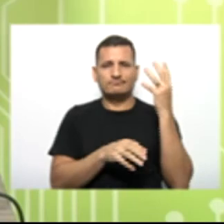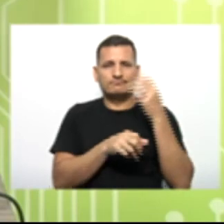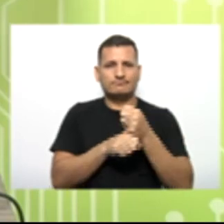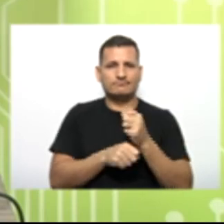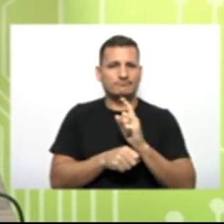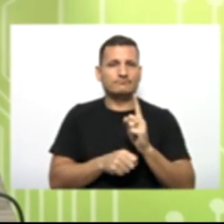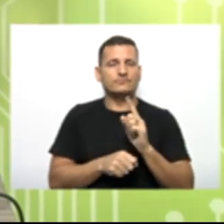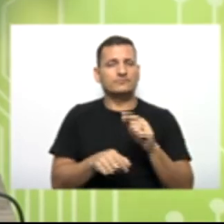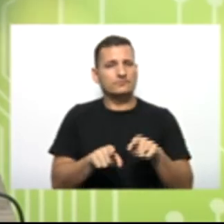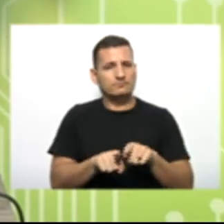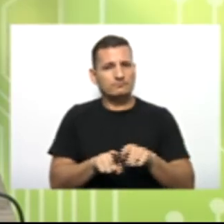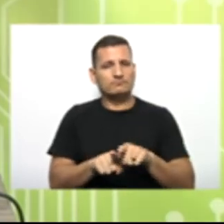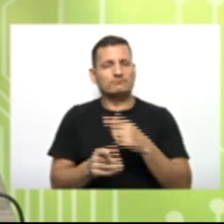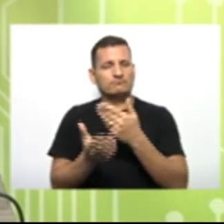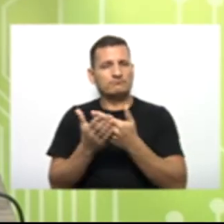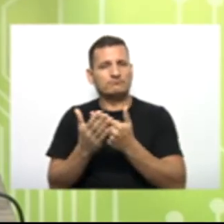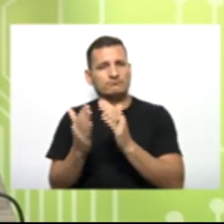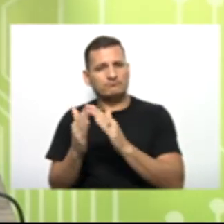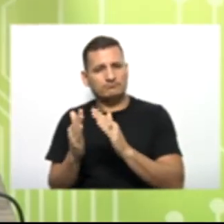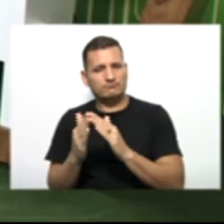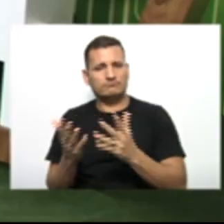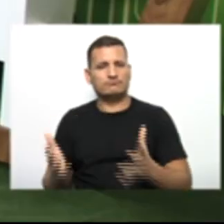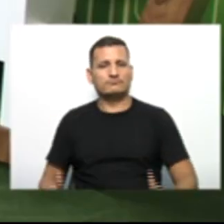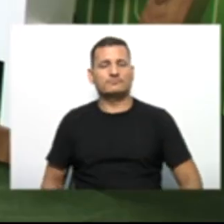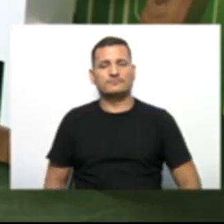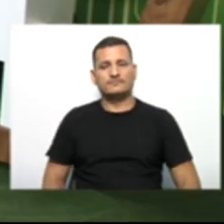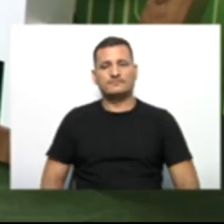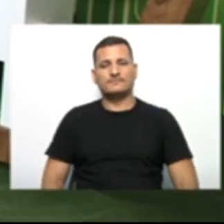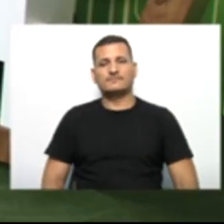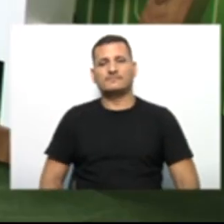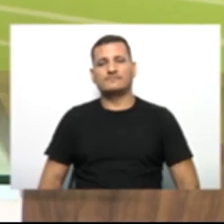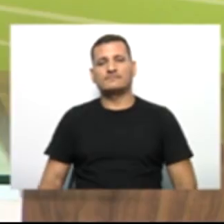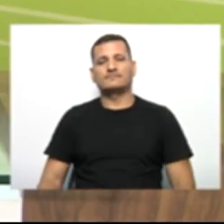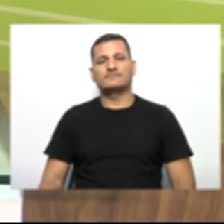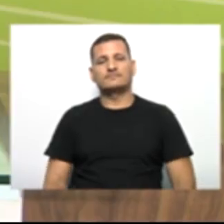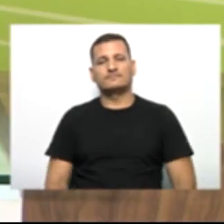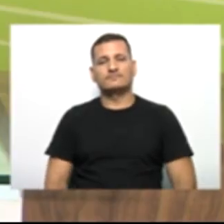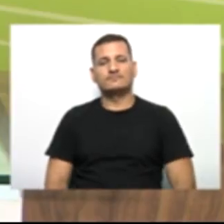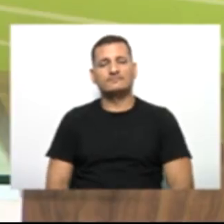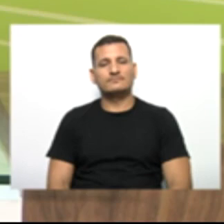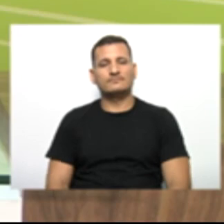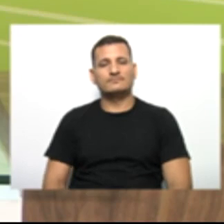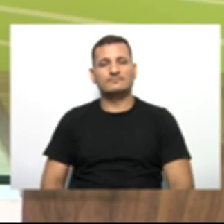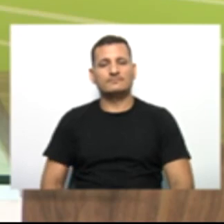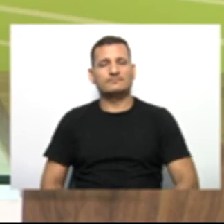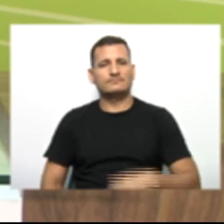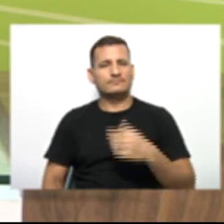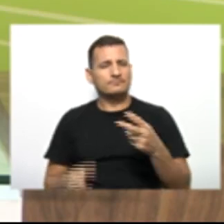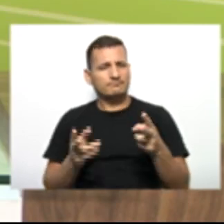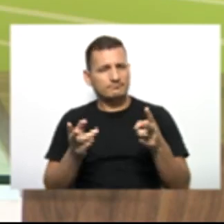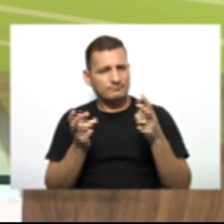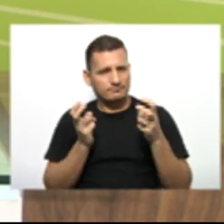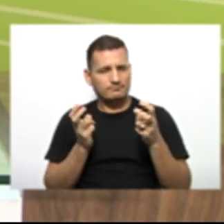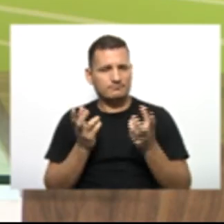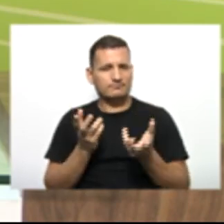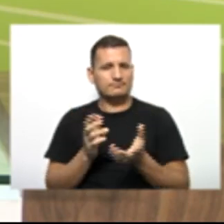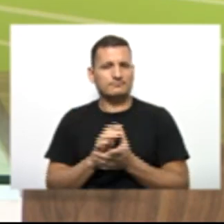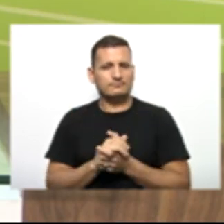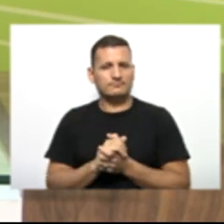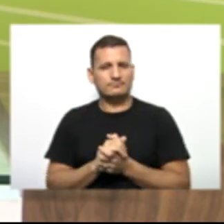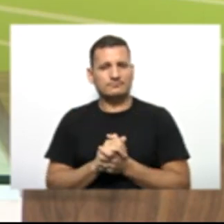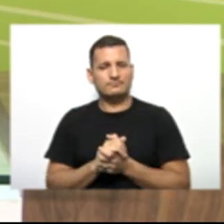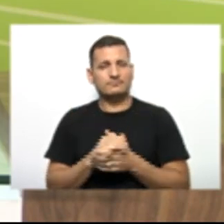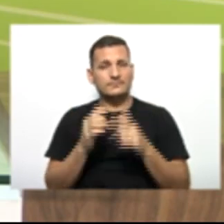conseguido estudar em casa. Professor Luiz, quer dar uma palavrinha final para eles? Assim, gente, ó, pelo que eu percebi, vocês, é